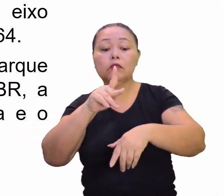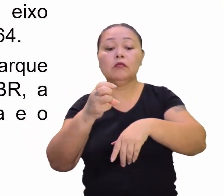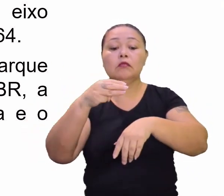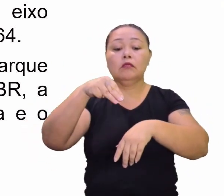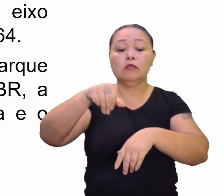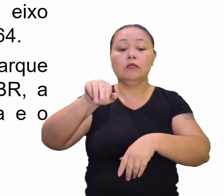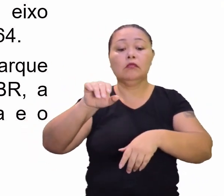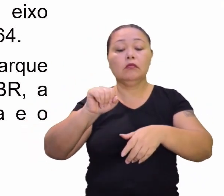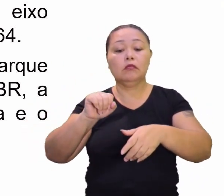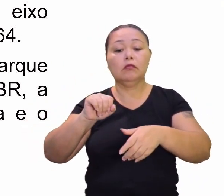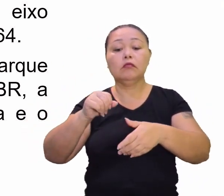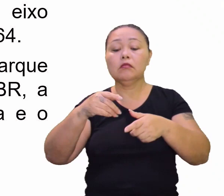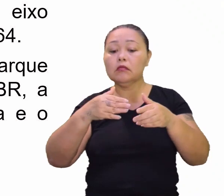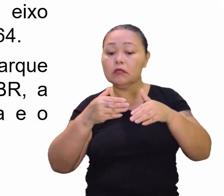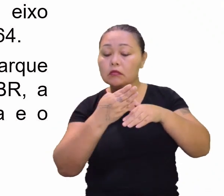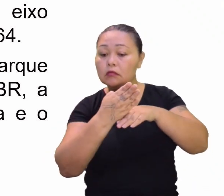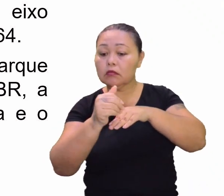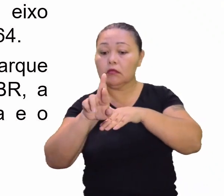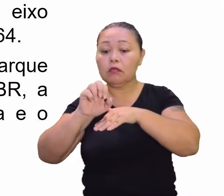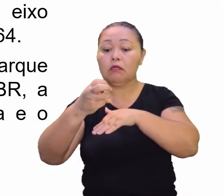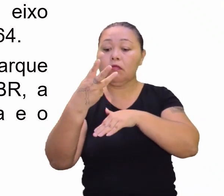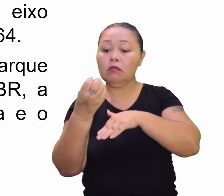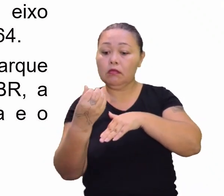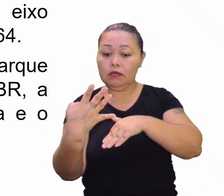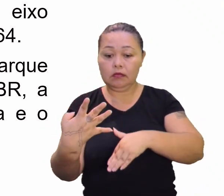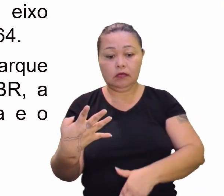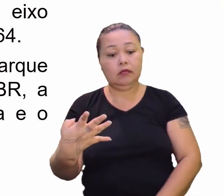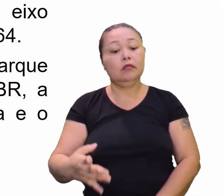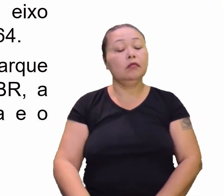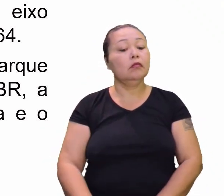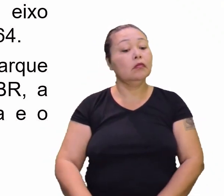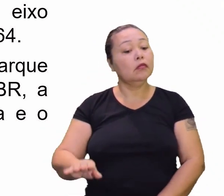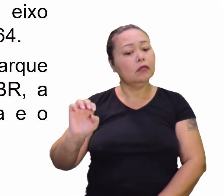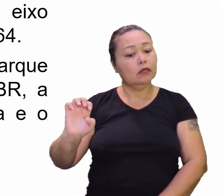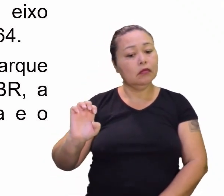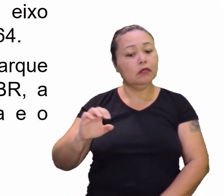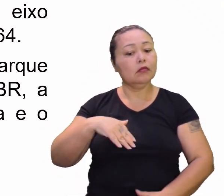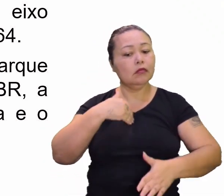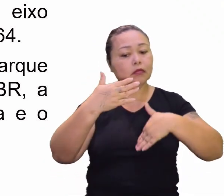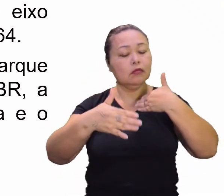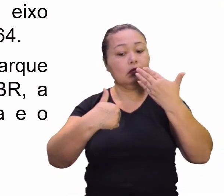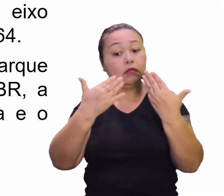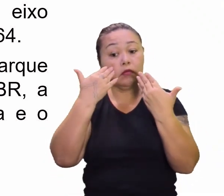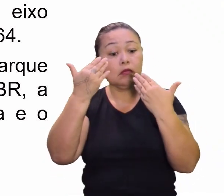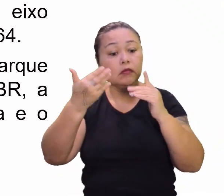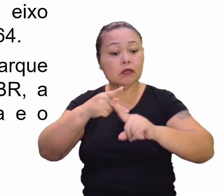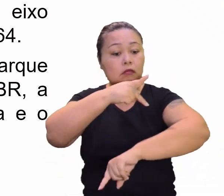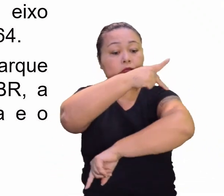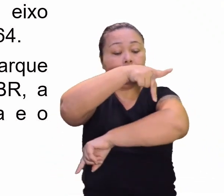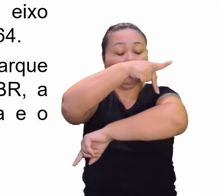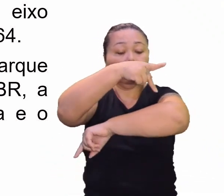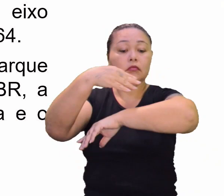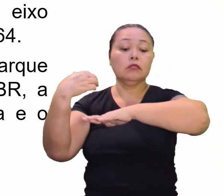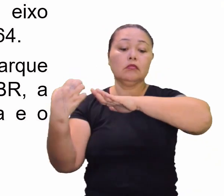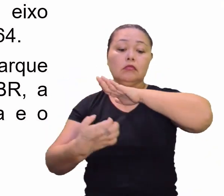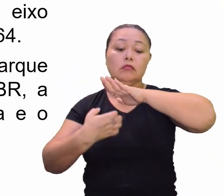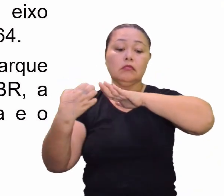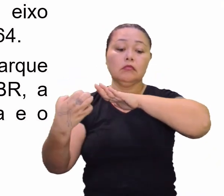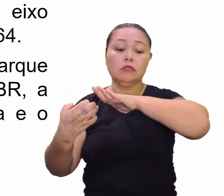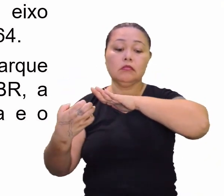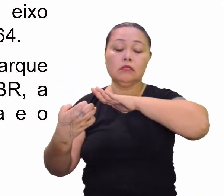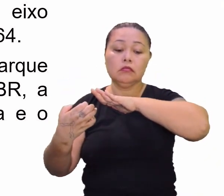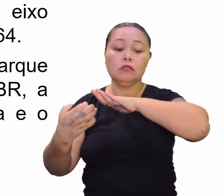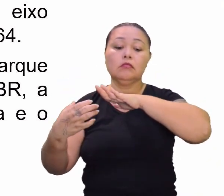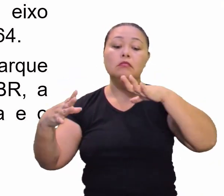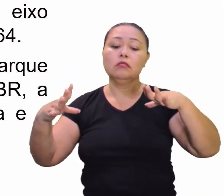eixo Guaporé, Mamoré e Madeira, cortado pela BR-364. E aí, o desenvolvimento de um notável